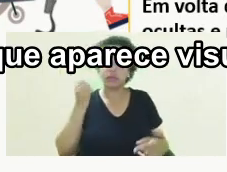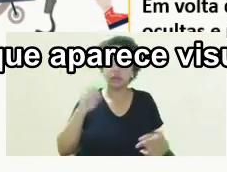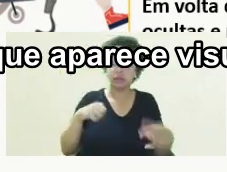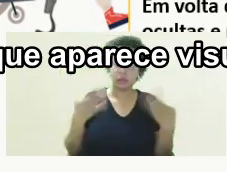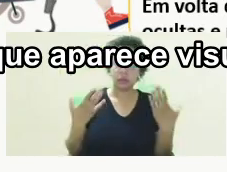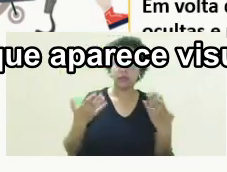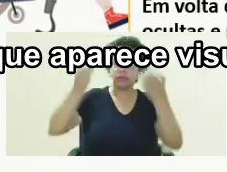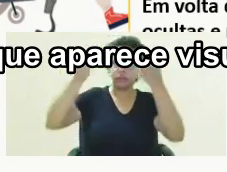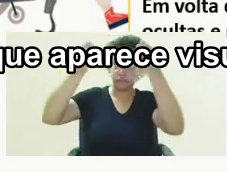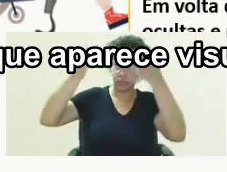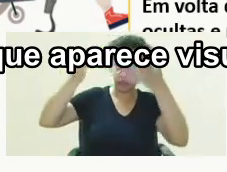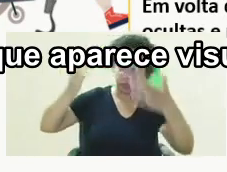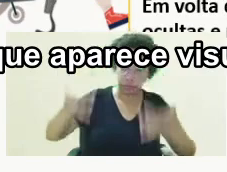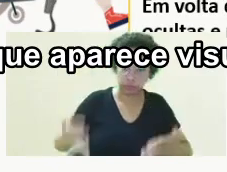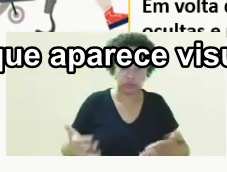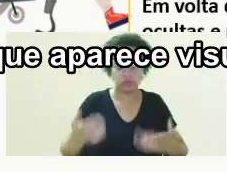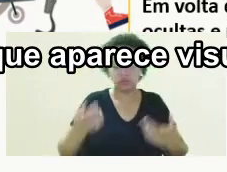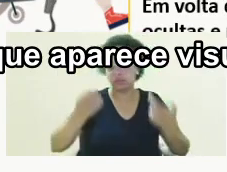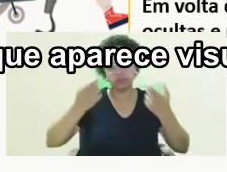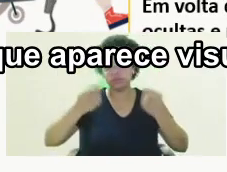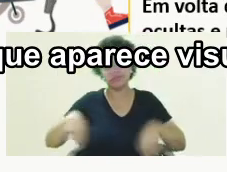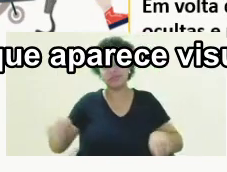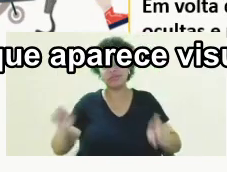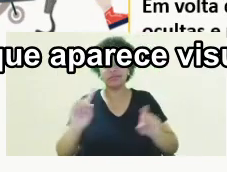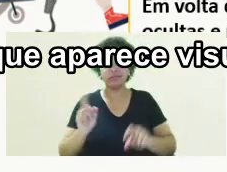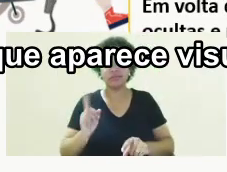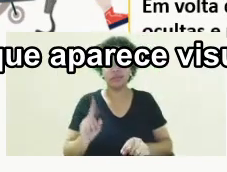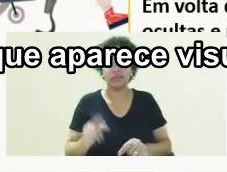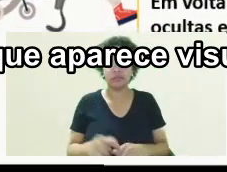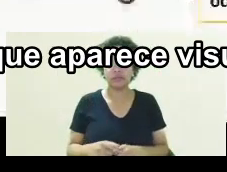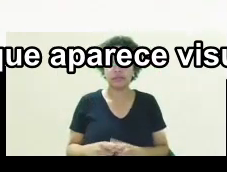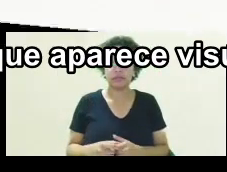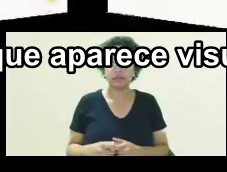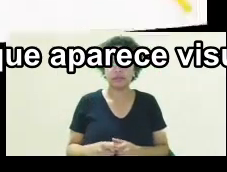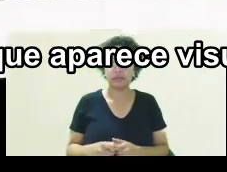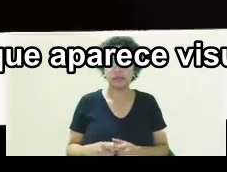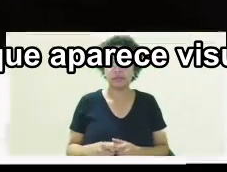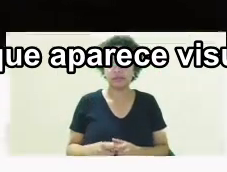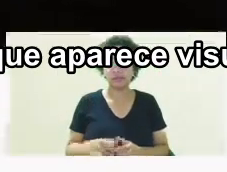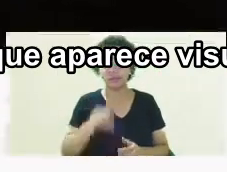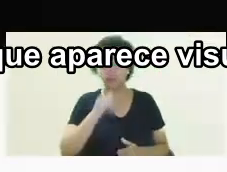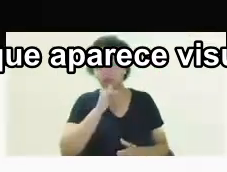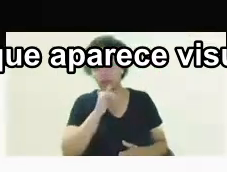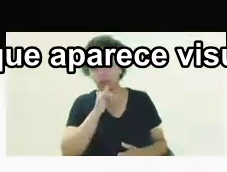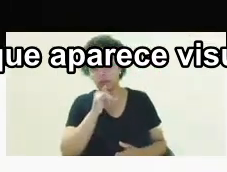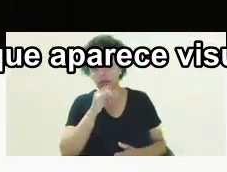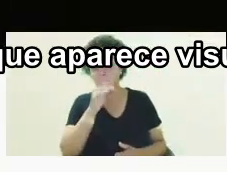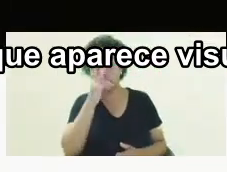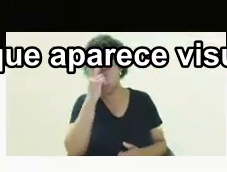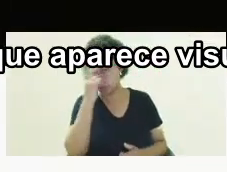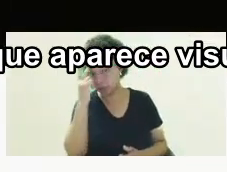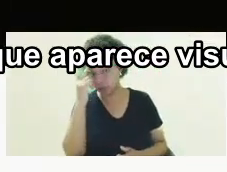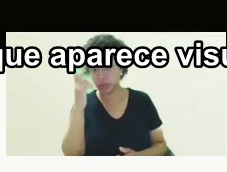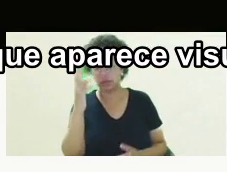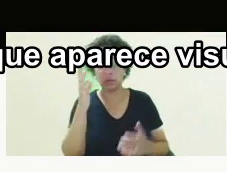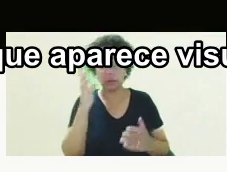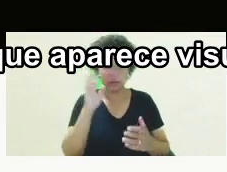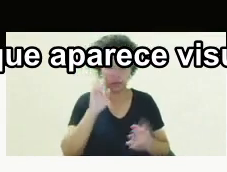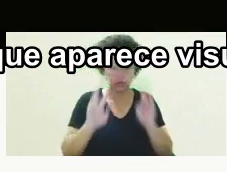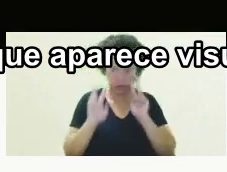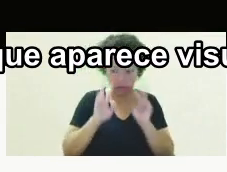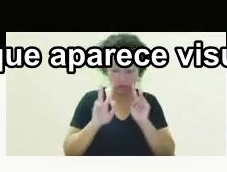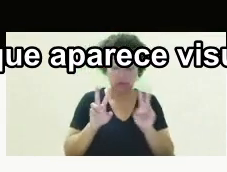falar. Nesse caso, inclusive pessoas que enxergam, mas que não conhecem o Pantera